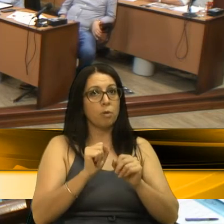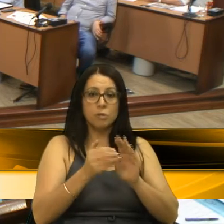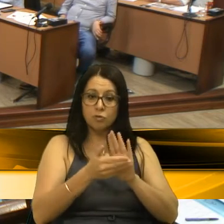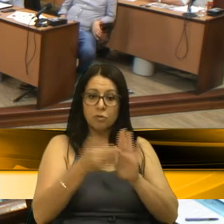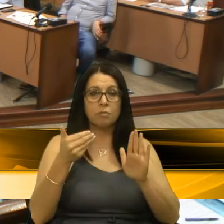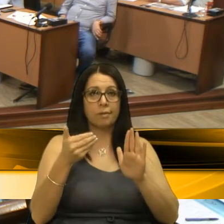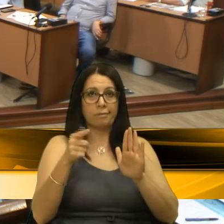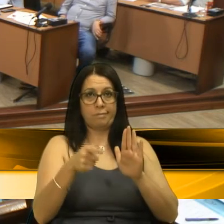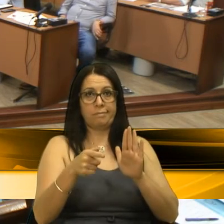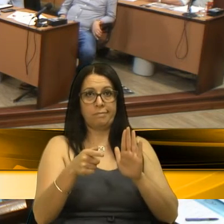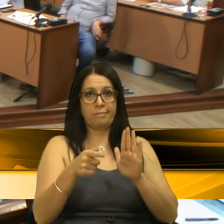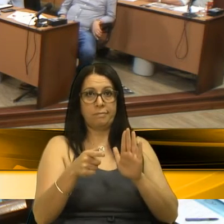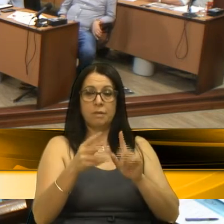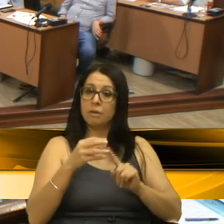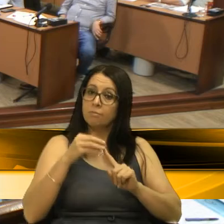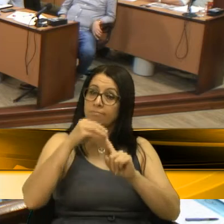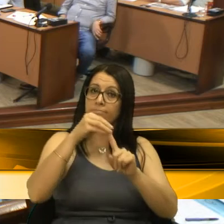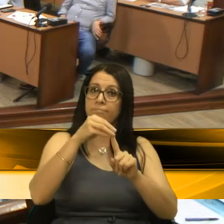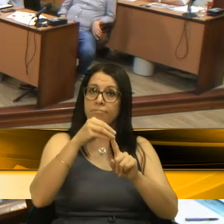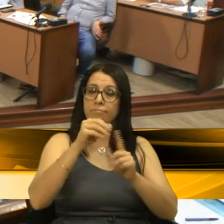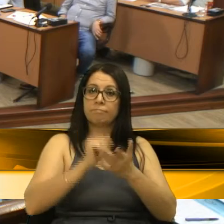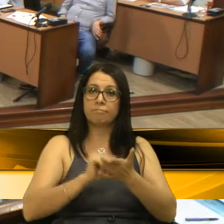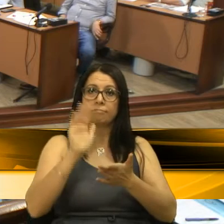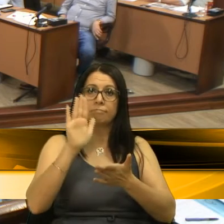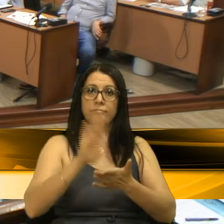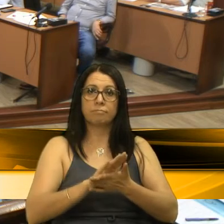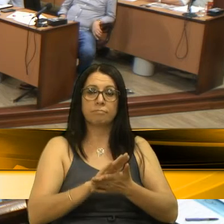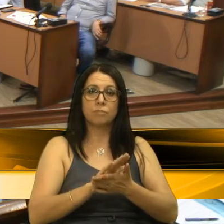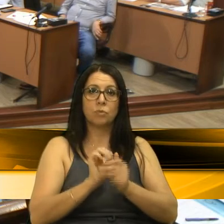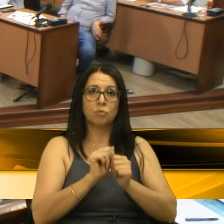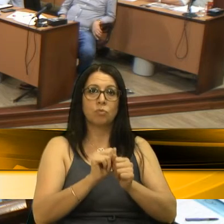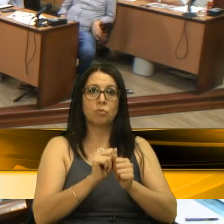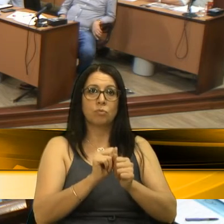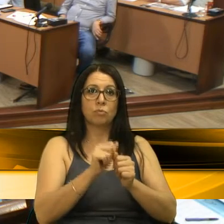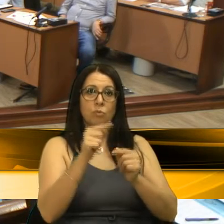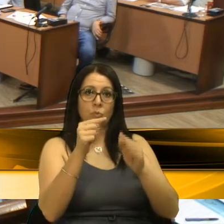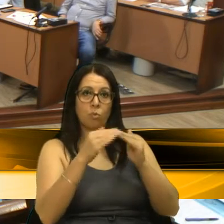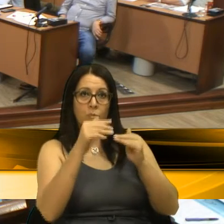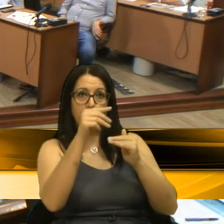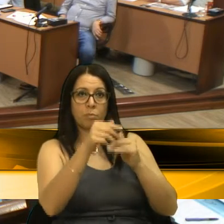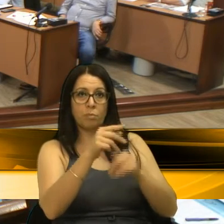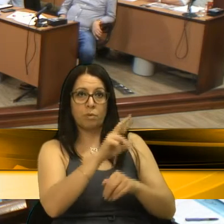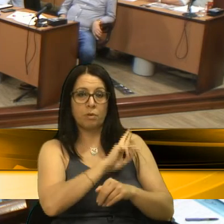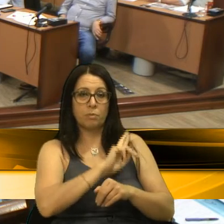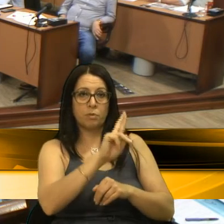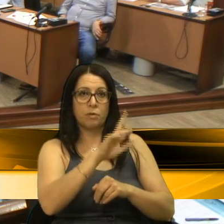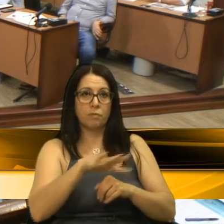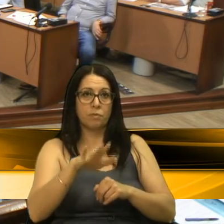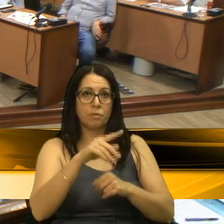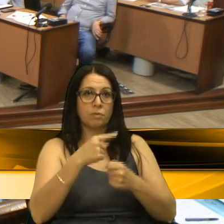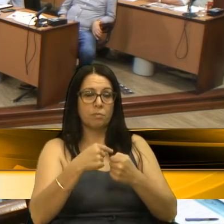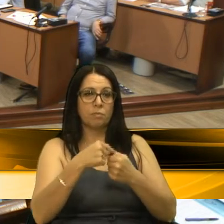o vereador Frisso querer que pare a leitura, senhor presidente. Poxa, nós não estamos aqui de